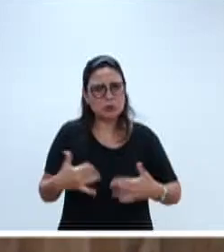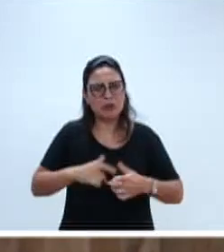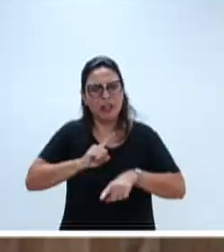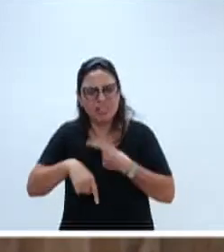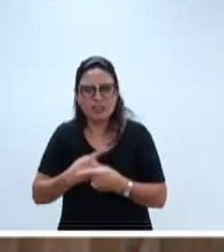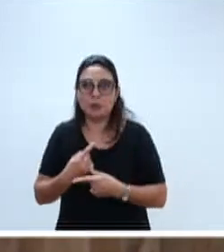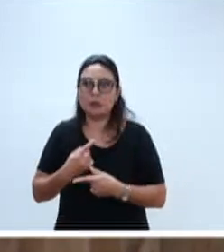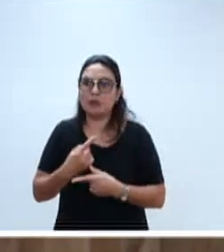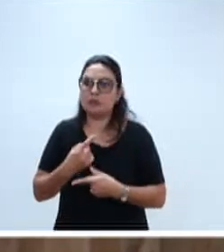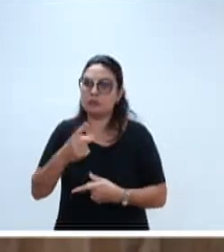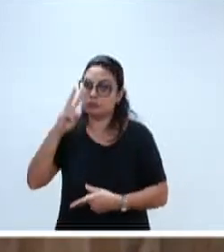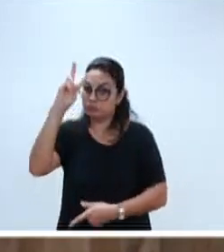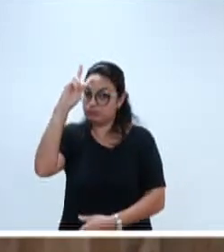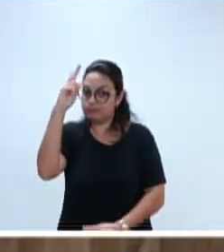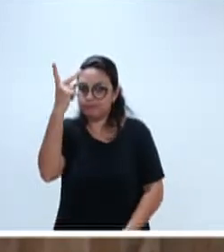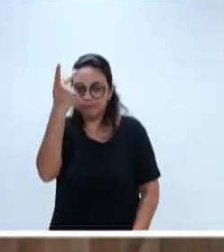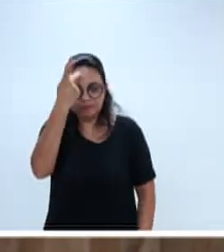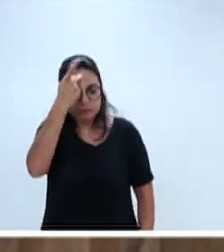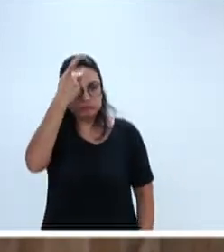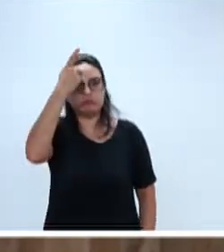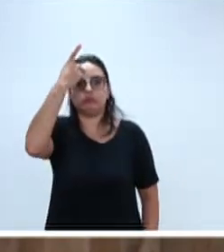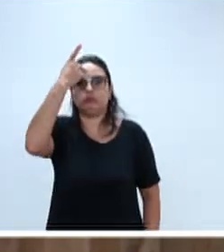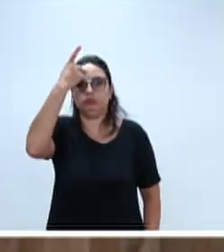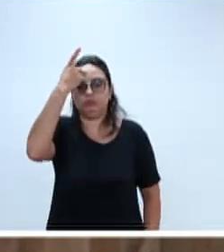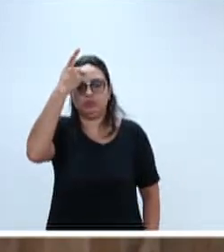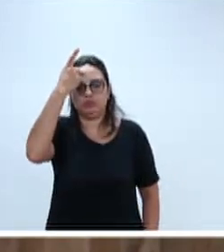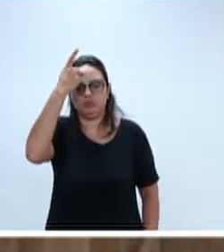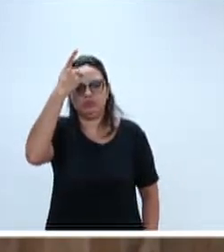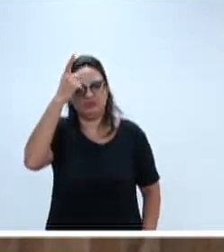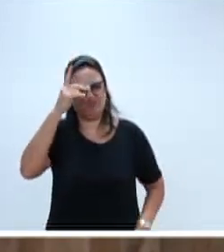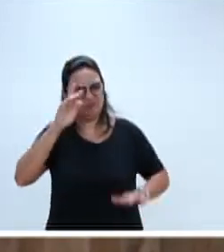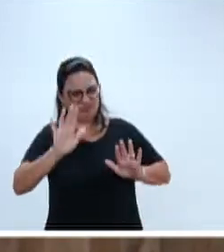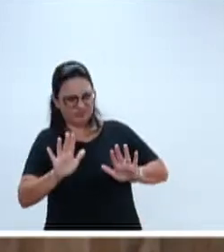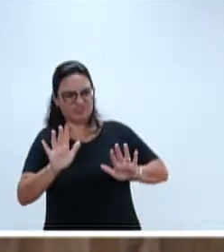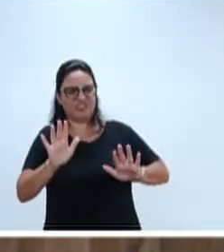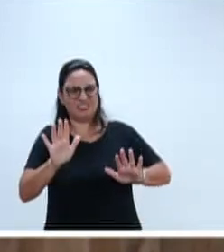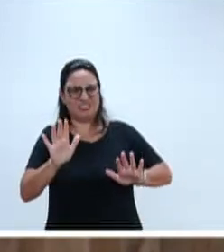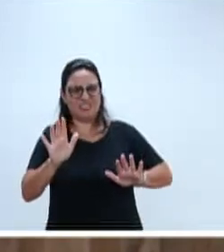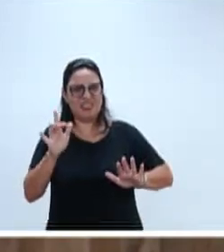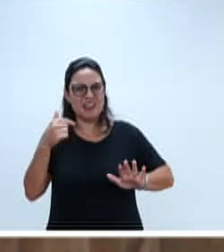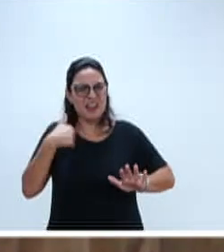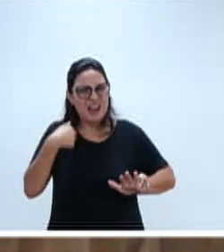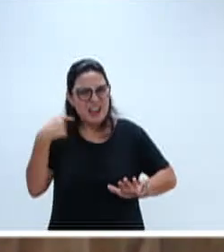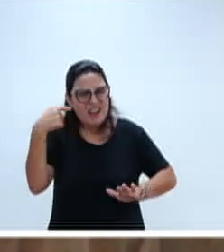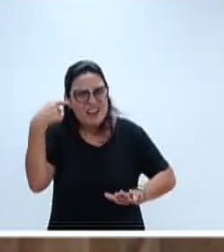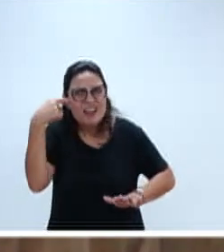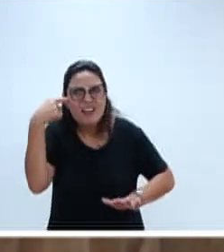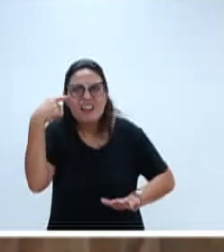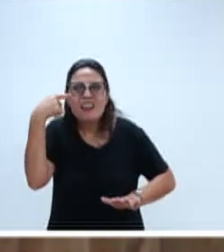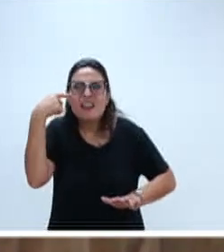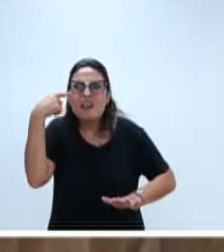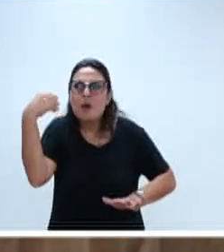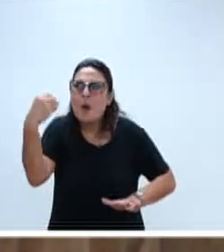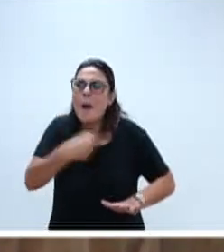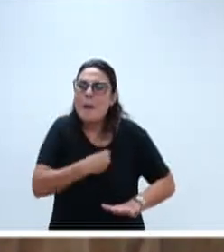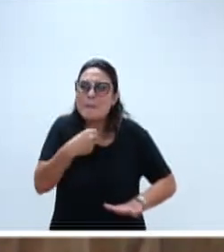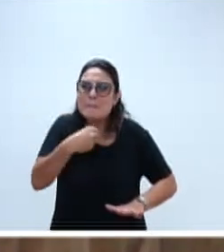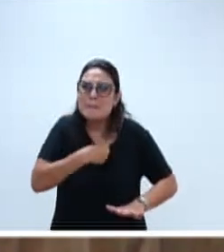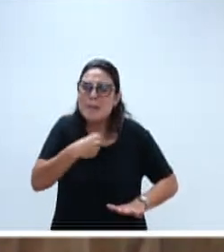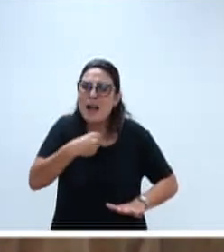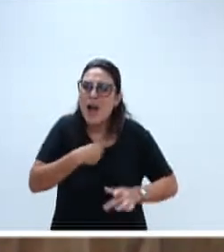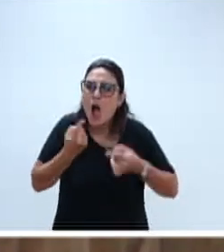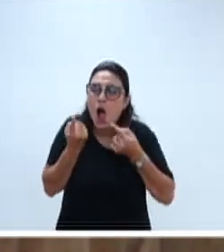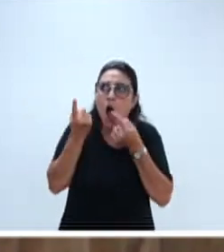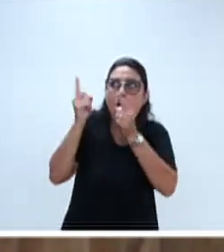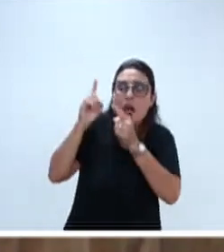lucidez. E nessa lucidez ele parou e pensou: eu pequei contra os céus e pequei contra os meus pais,